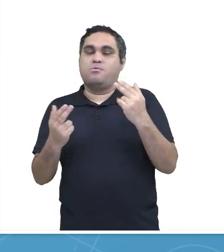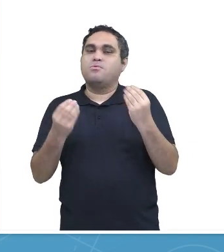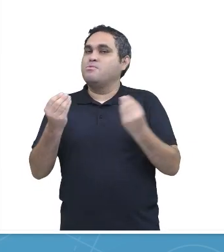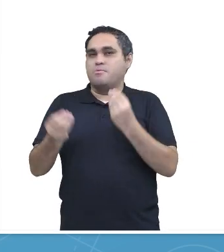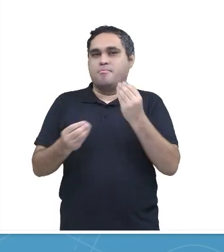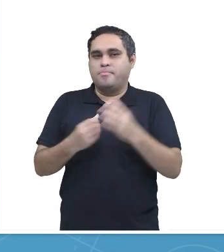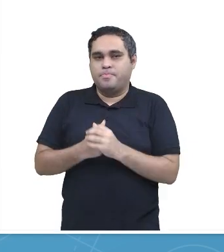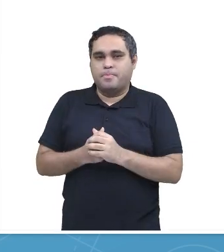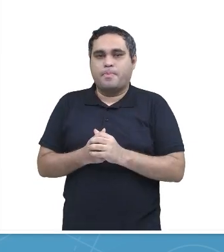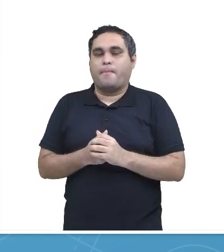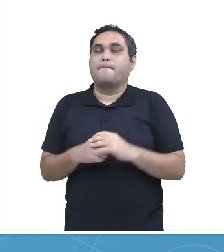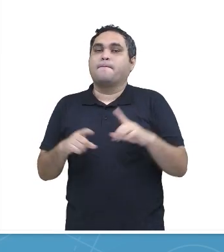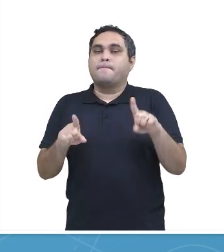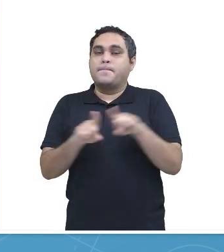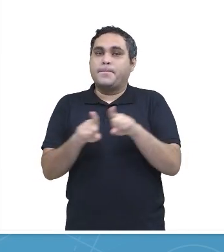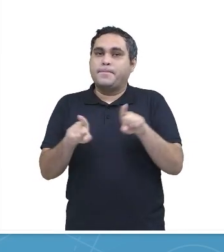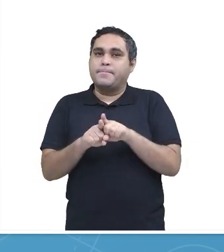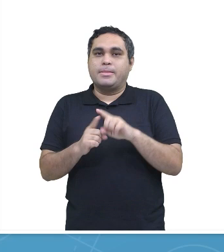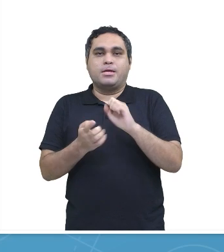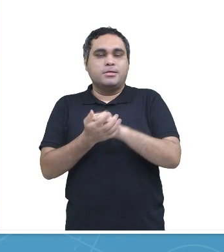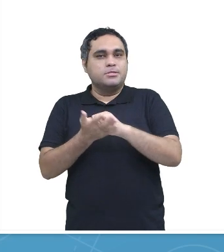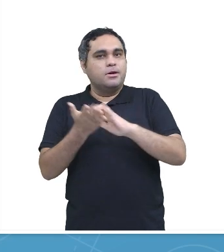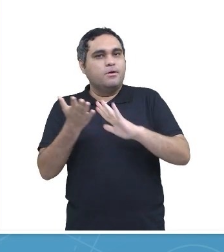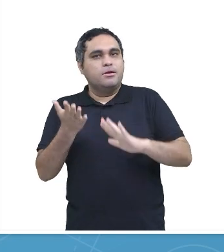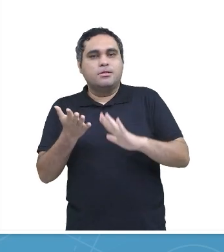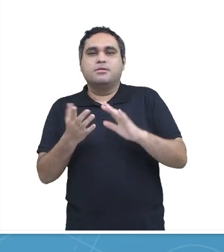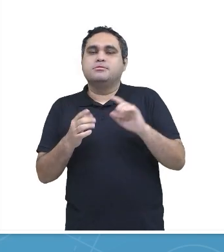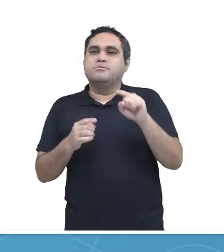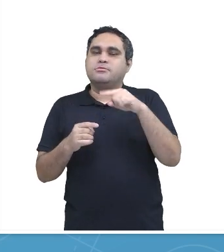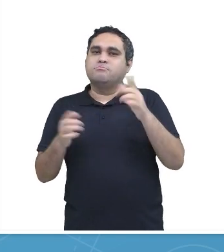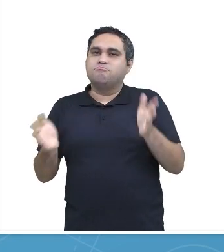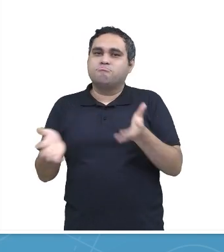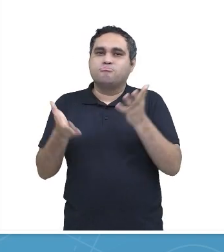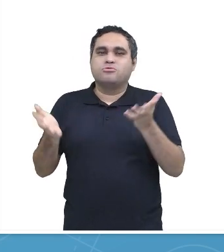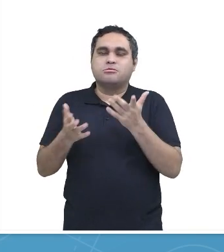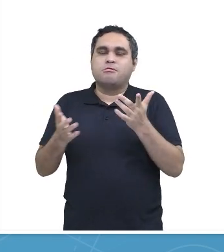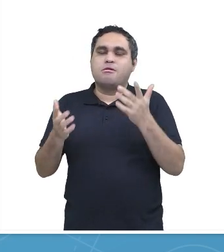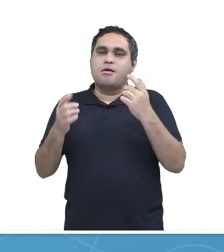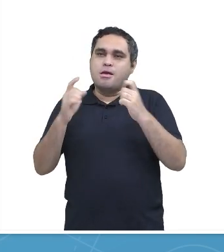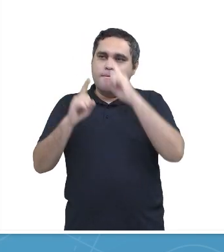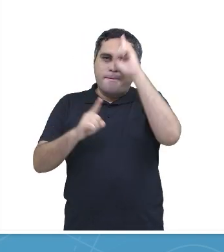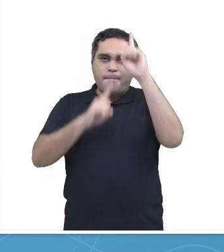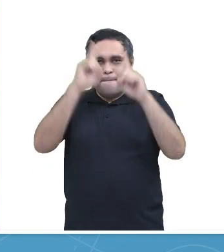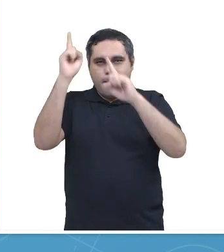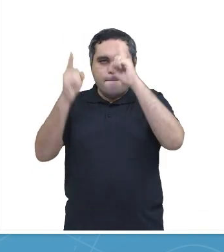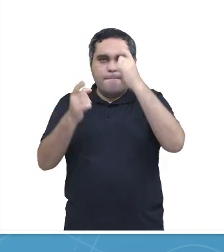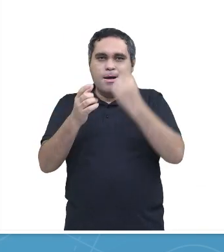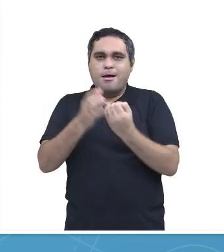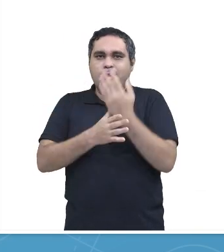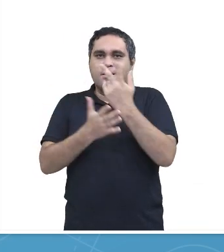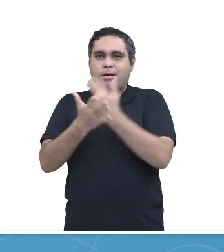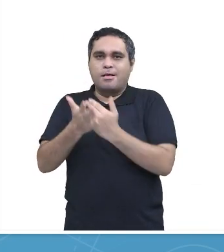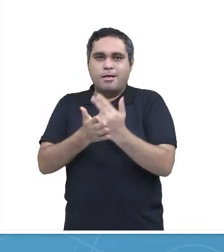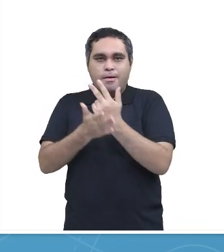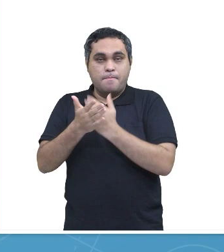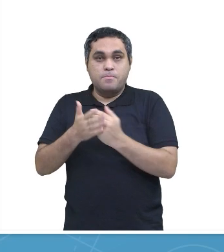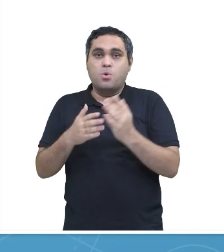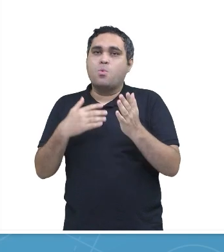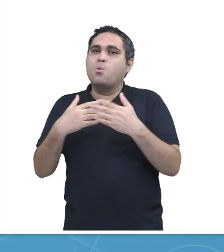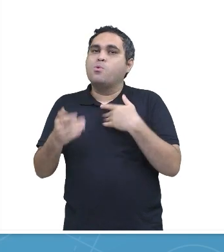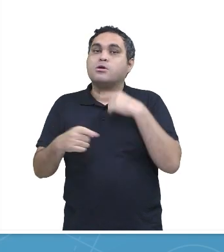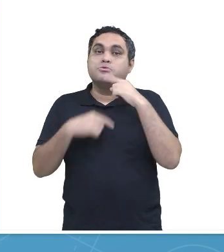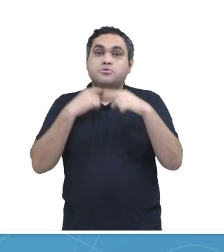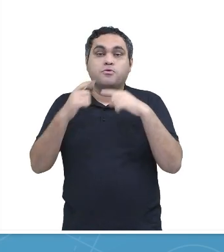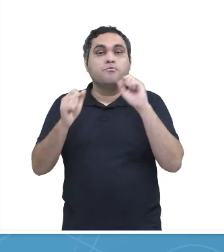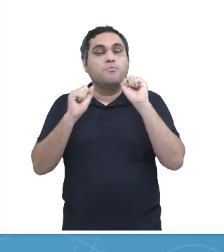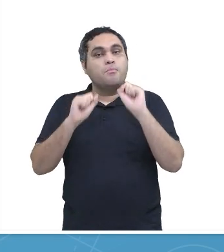propostas para fazer essa atividade, então estimular a criatividade de vocês. qualquer dúvida, utiliza o chat público